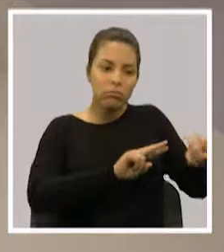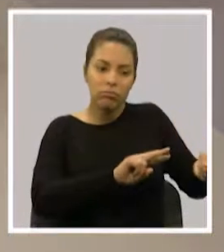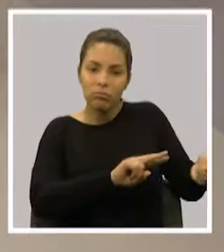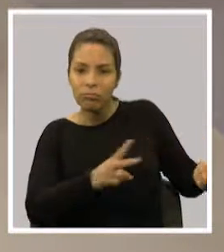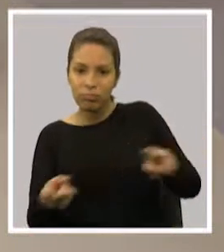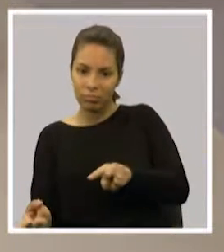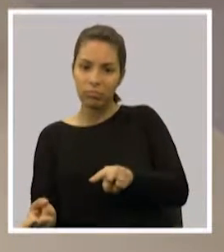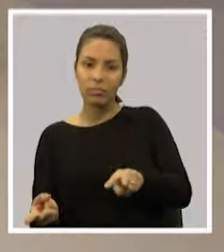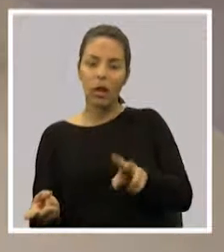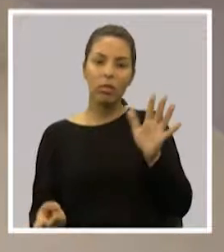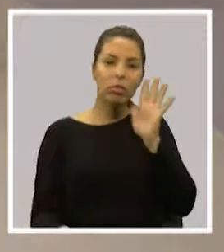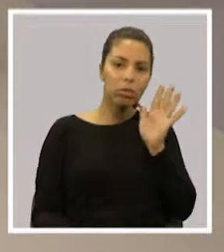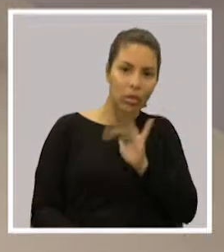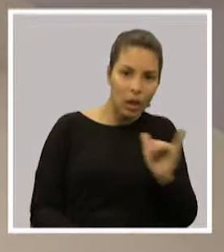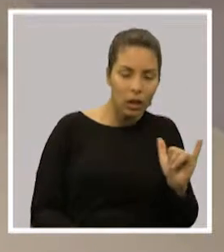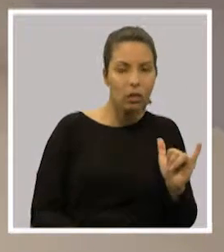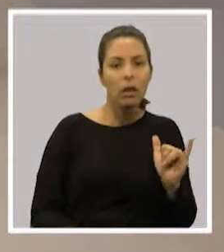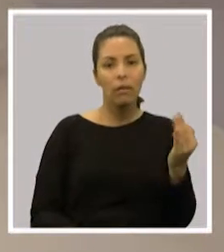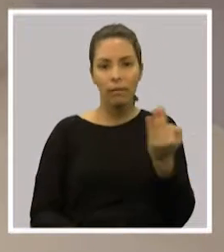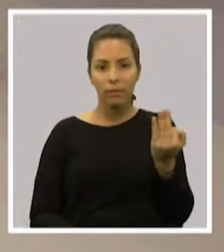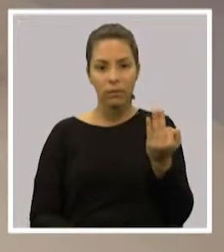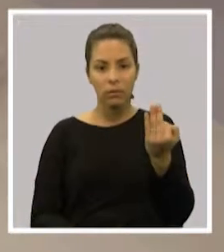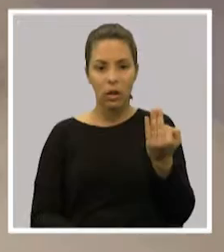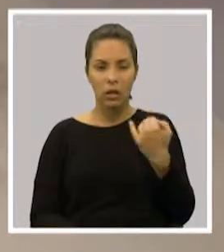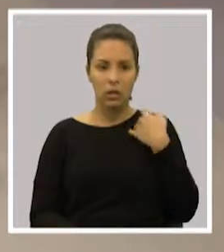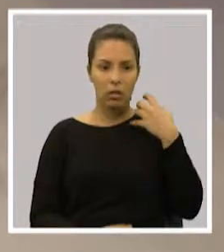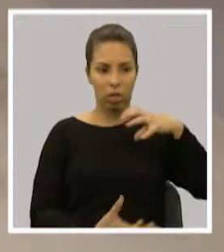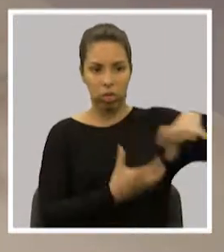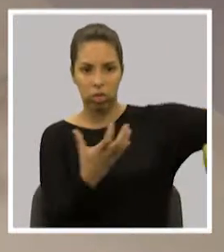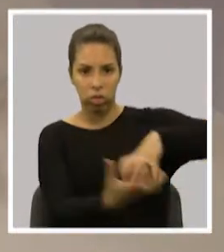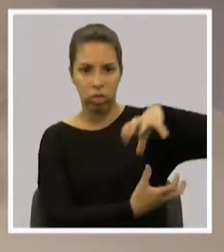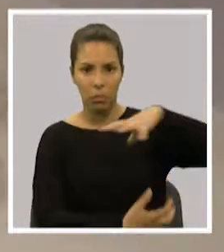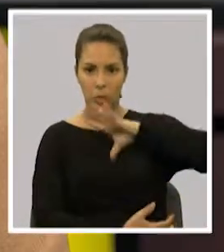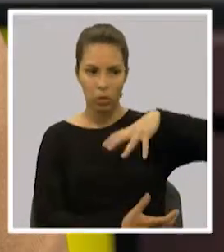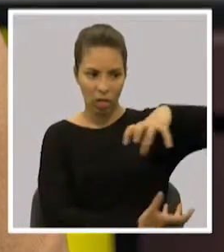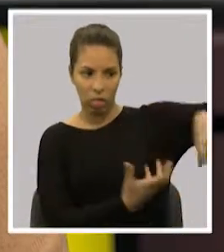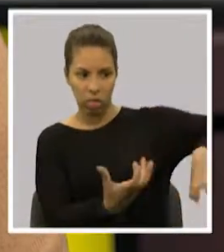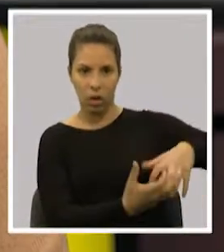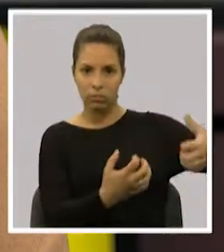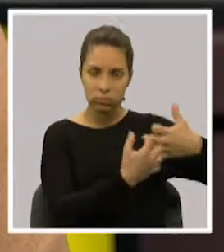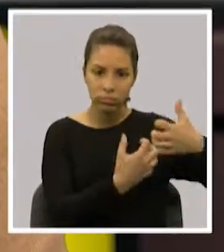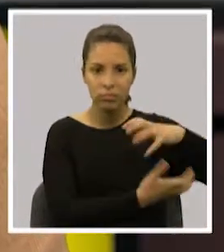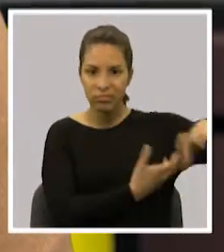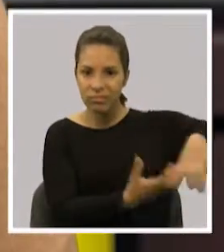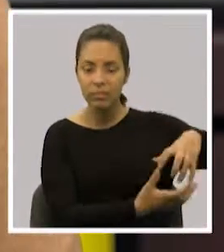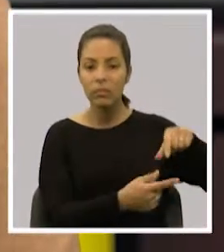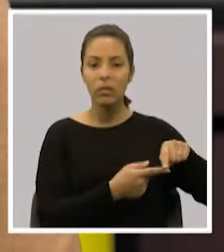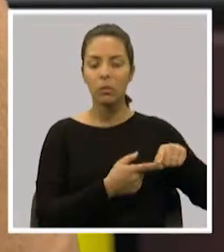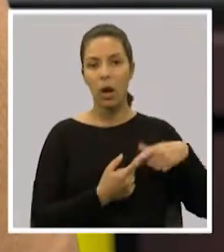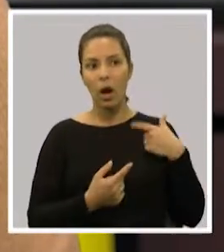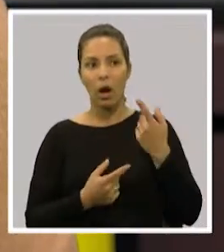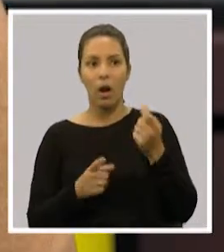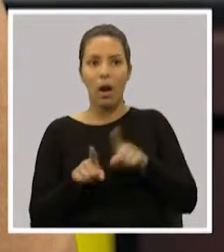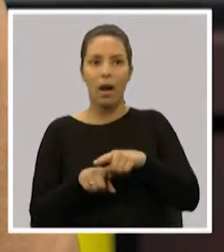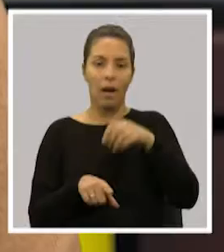essa passagem de tentar passar esse momento que se estava a viver quando estava a viajar com o Papa? É uma